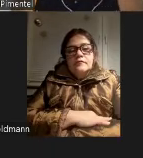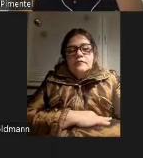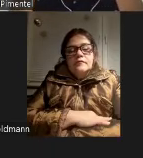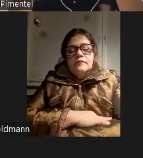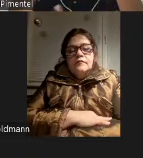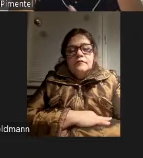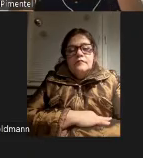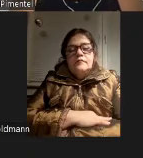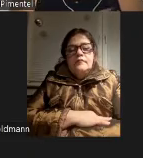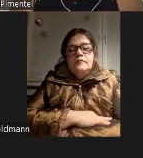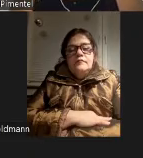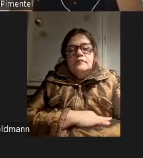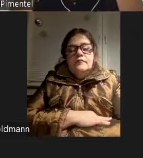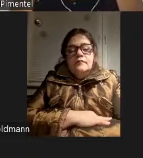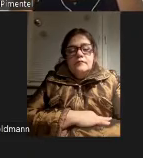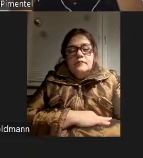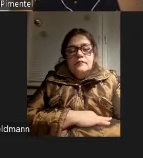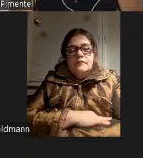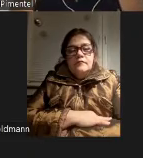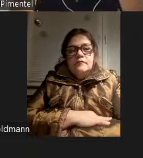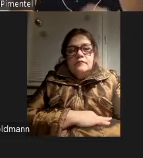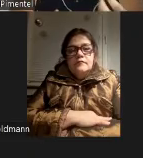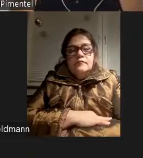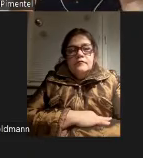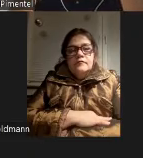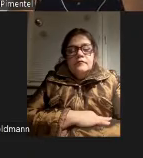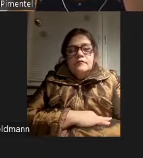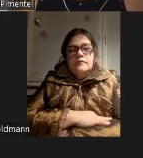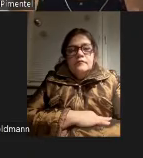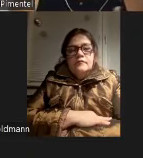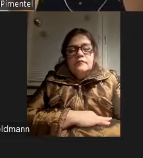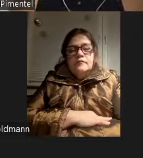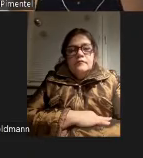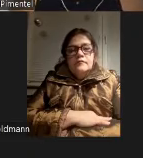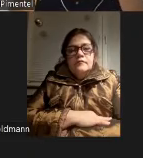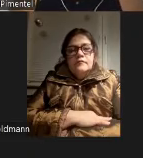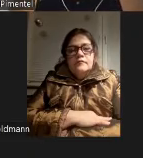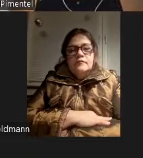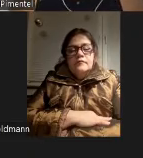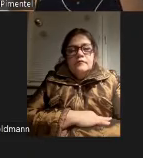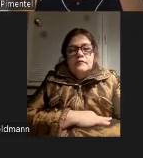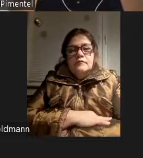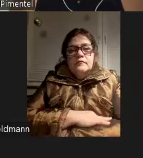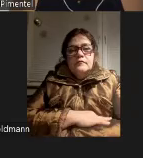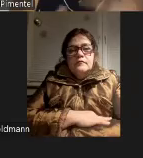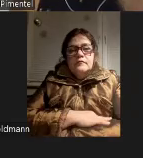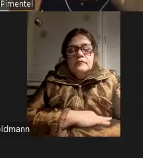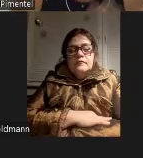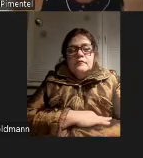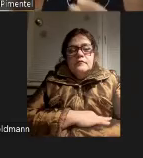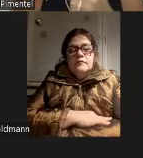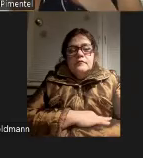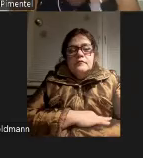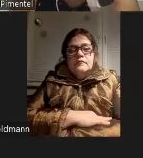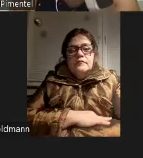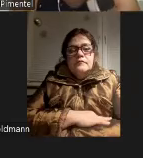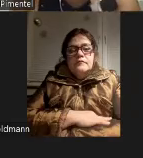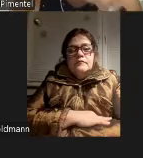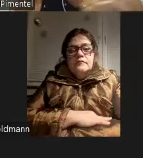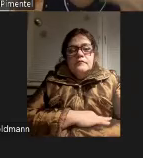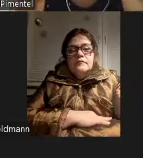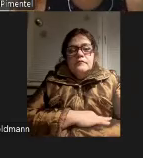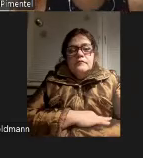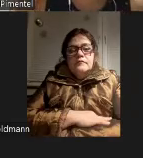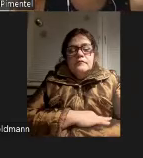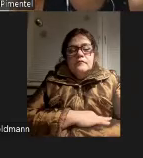que ele aconteça, já que ele diminui com o tempo. A gente dorme também para modular a imunidade, né? É importante para que a gente